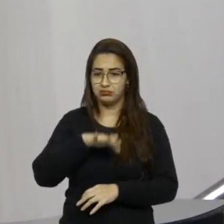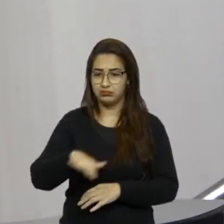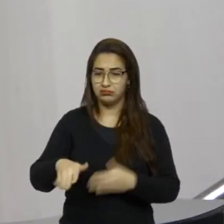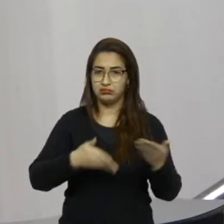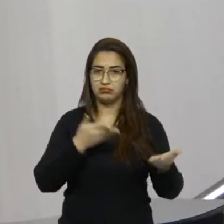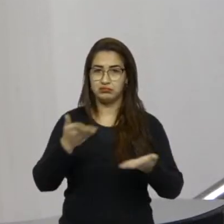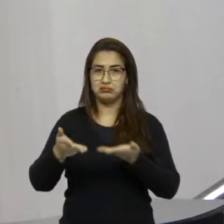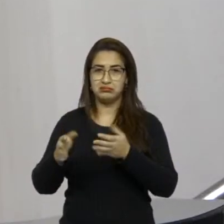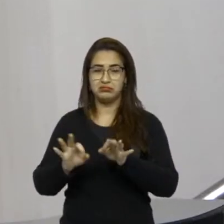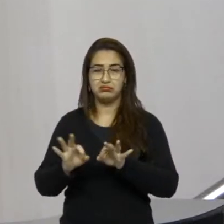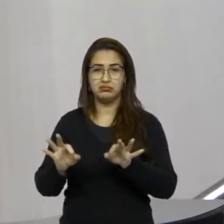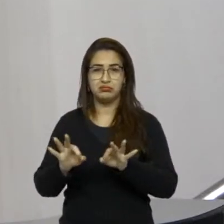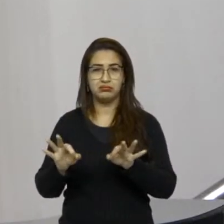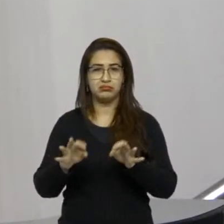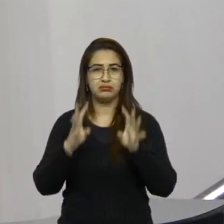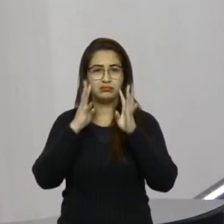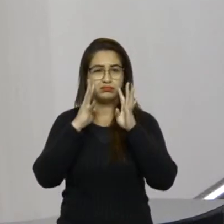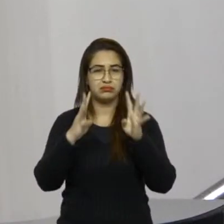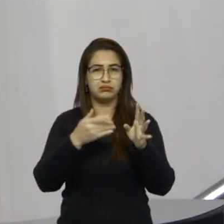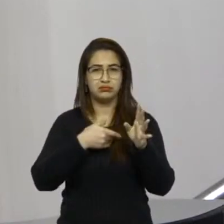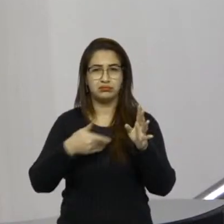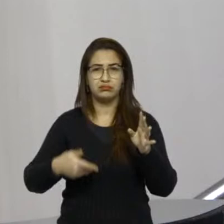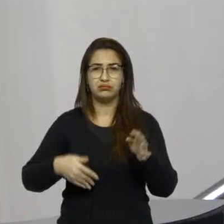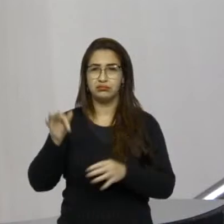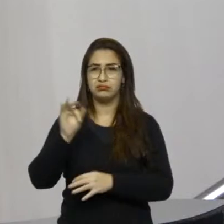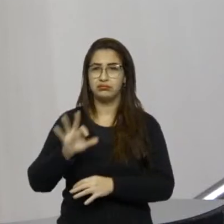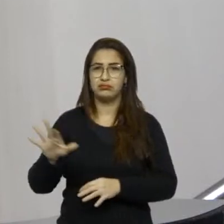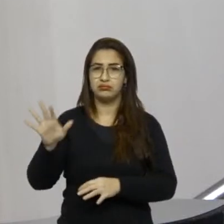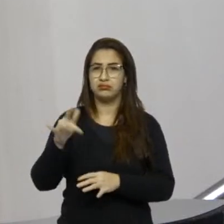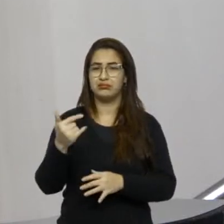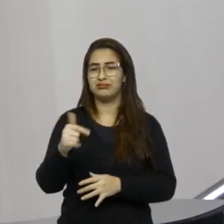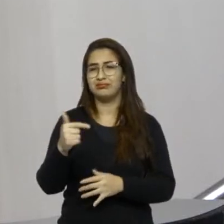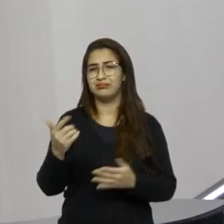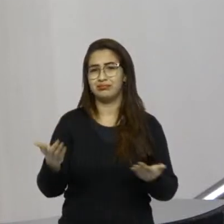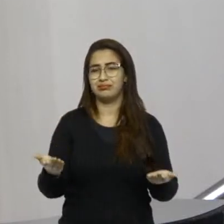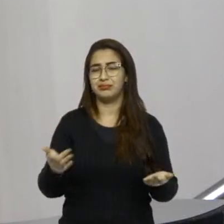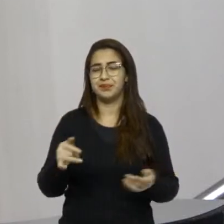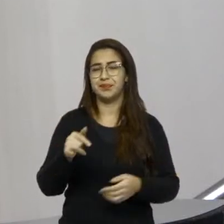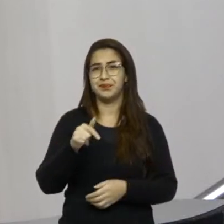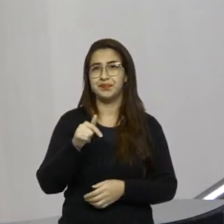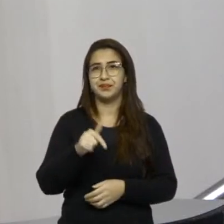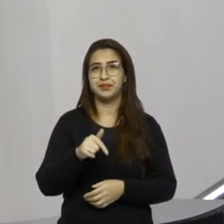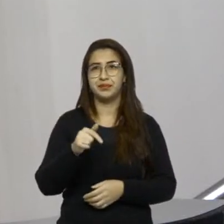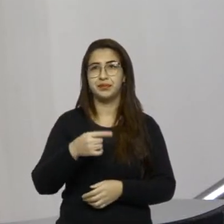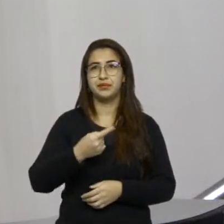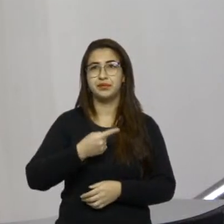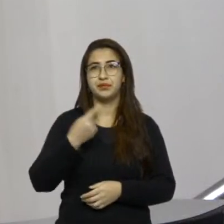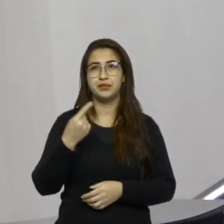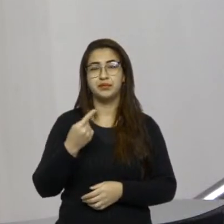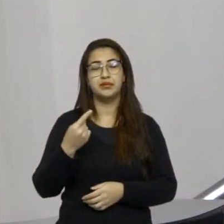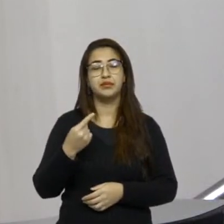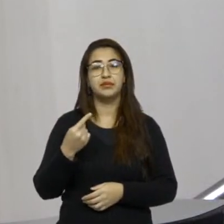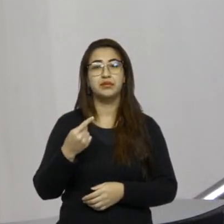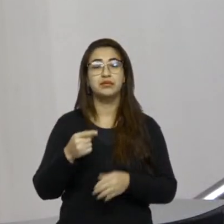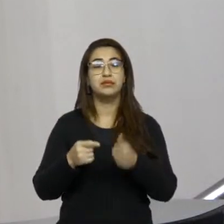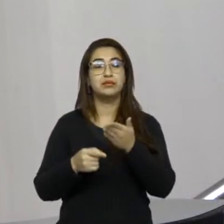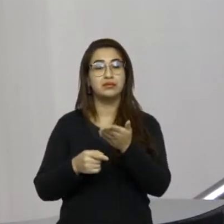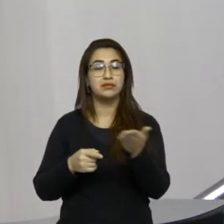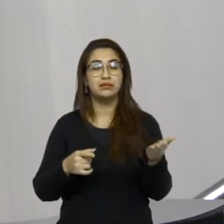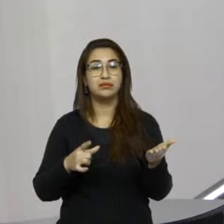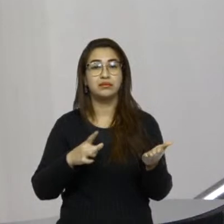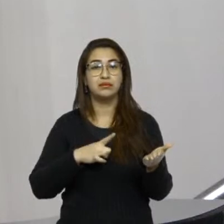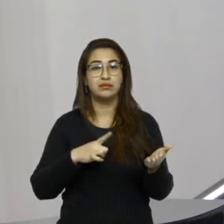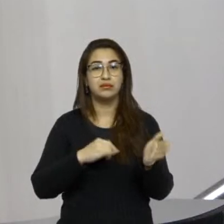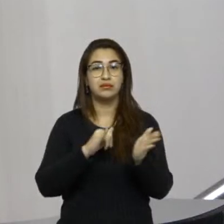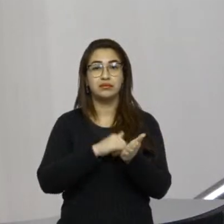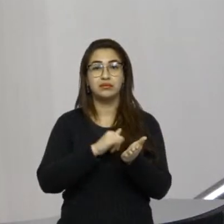parte do Estado e do Governo Federal ainda, mas que fica, né, principalmente aqui se falava na manhã de hoje, que fica com a maior parte dos nossos